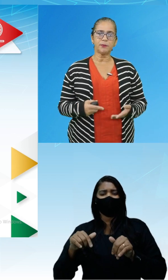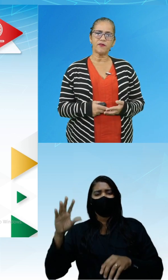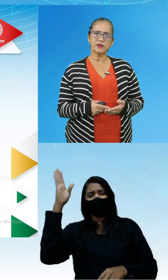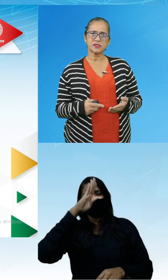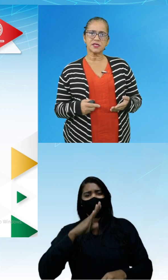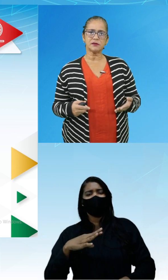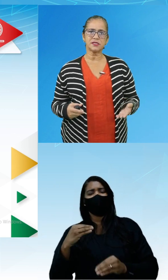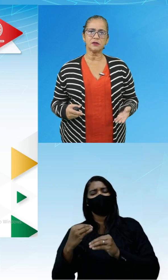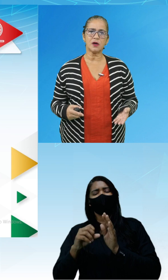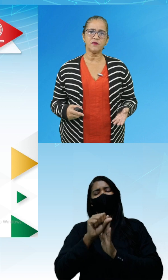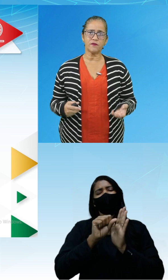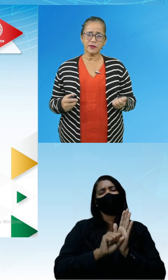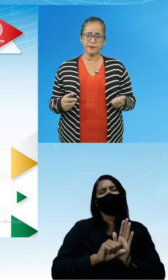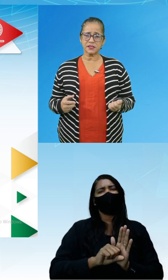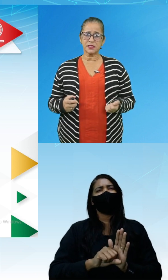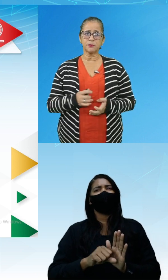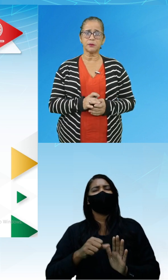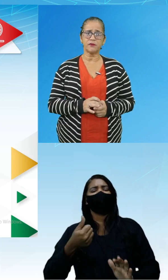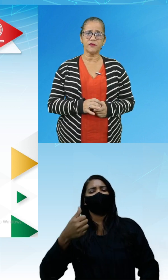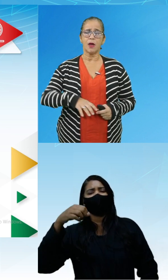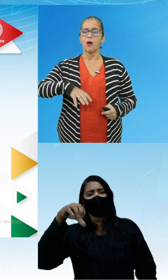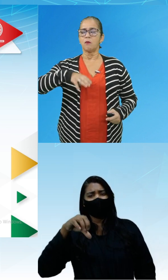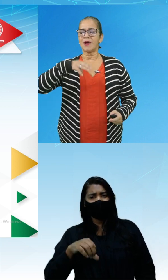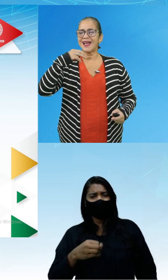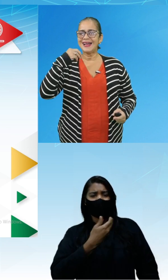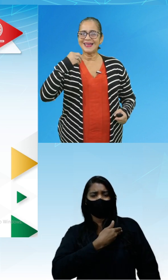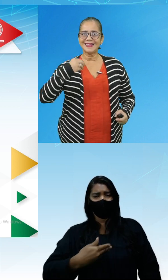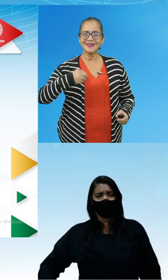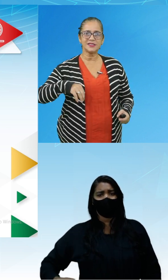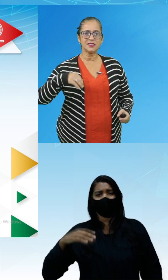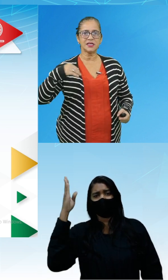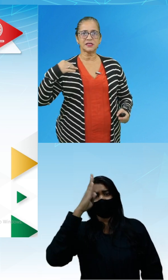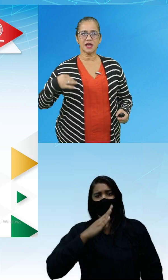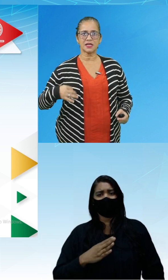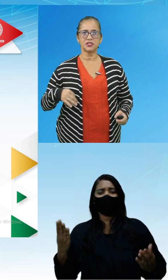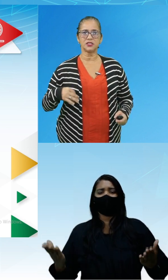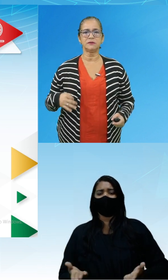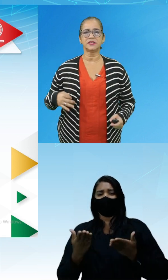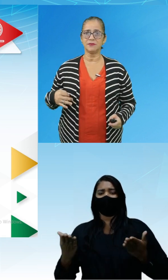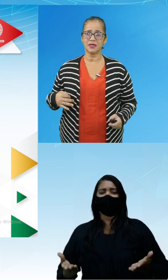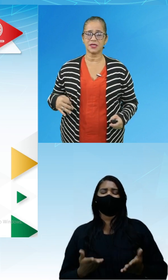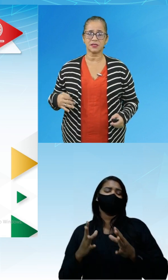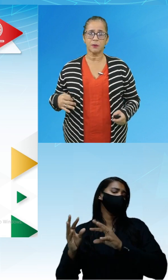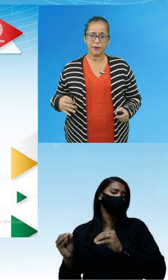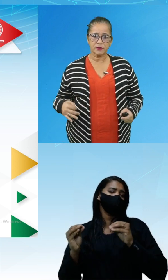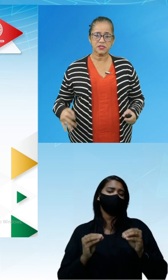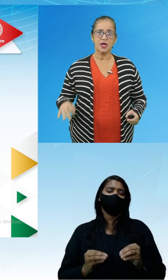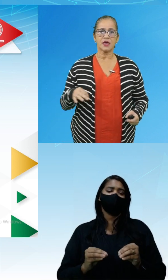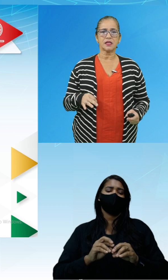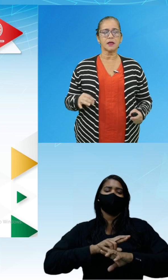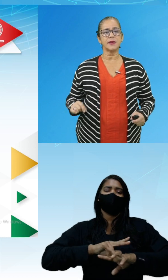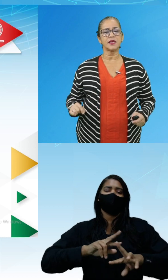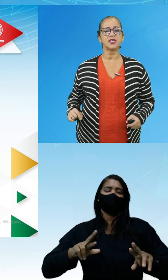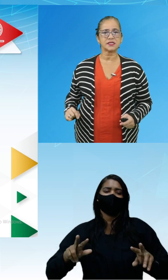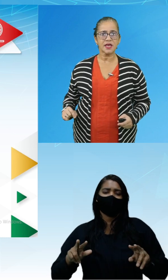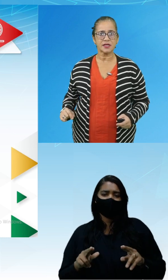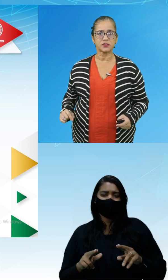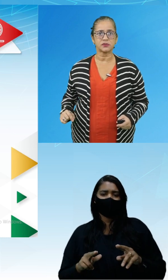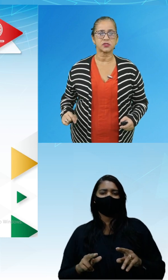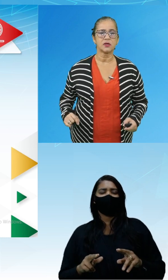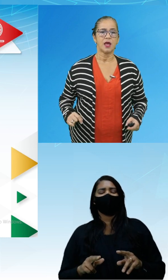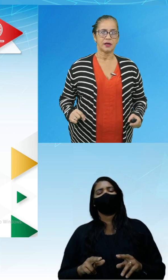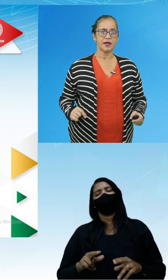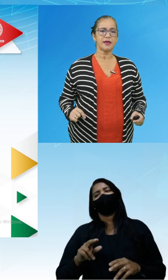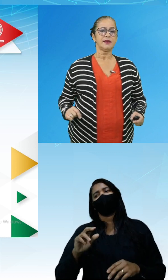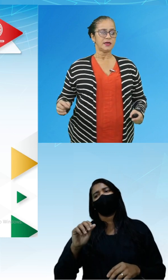tarde, por volta do século XIX, o governo brasileiro promoveu uma grande entrada de número de imigrantes europeus e também de